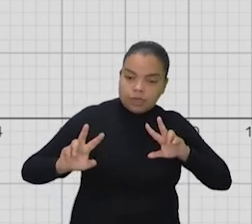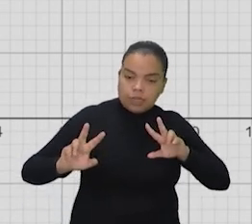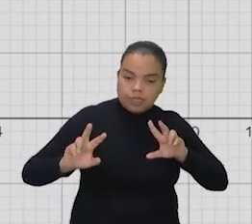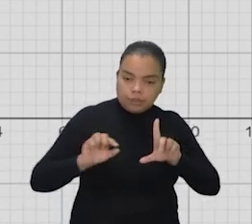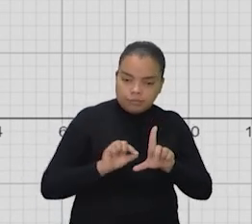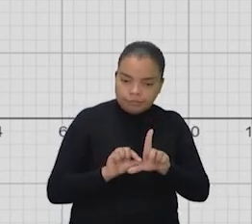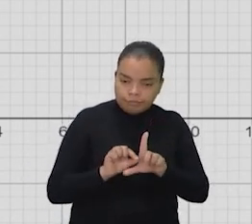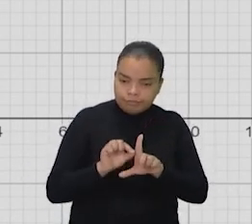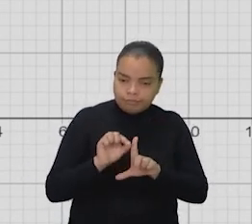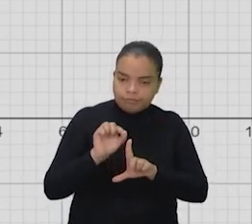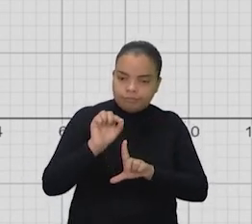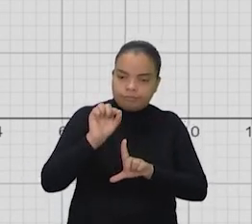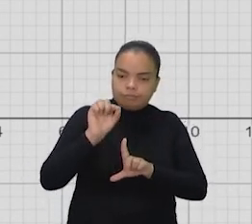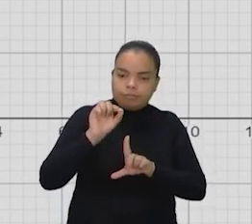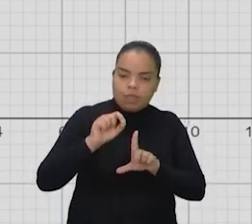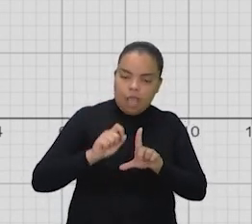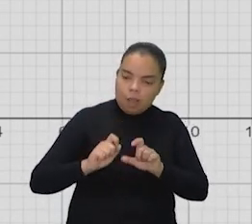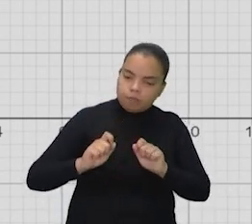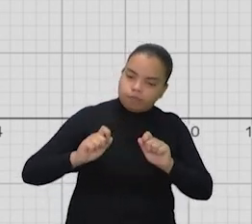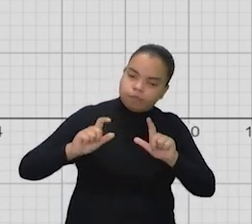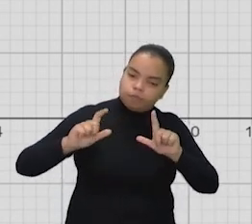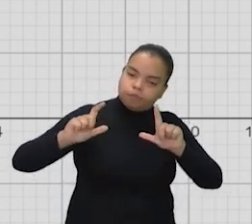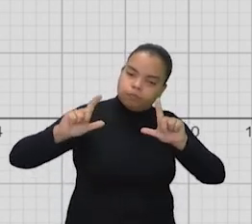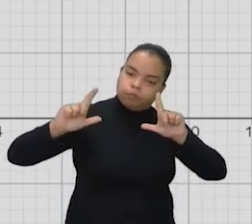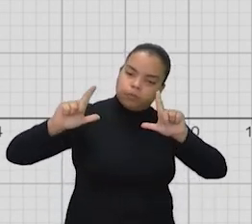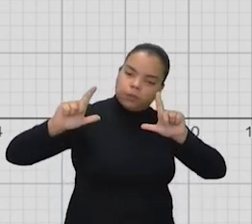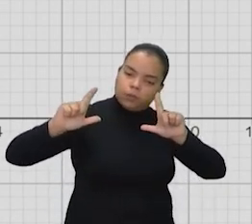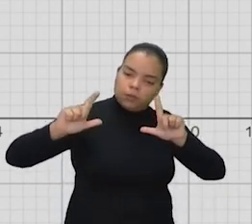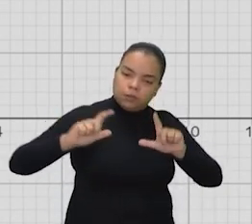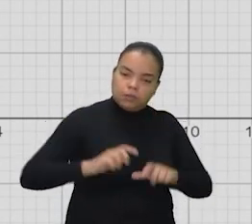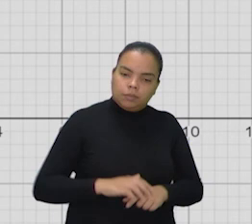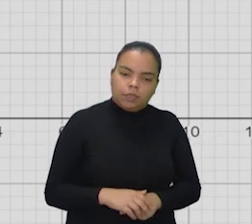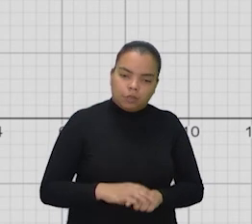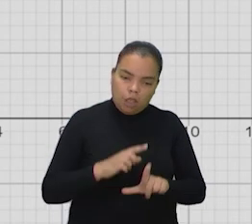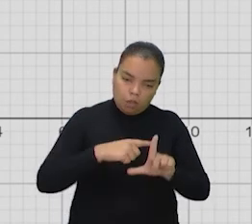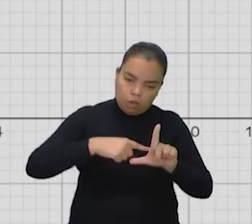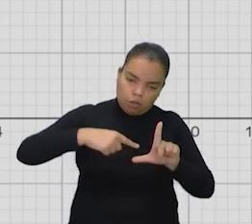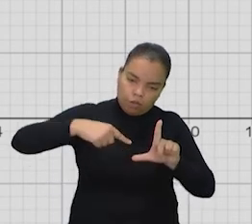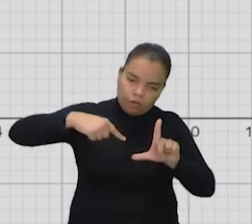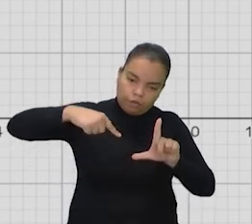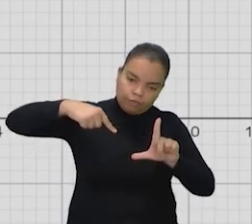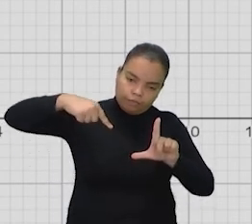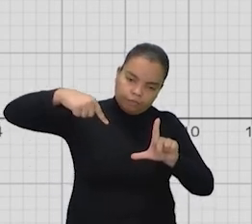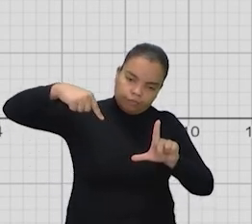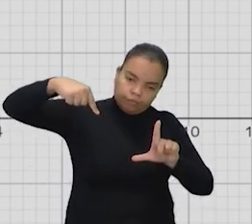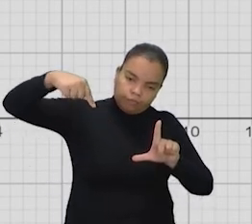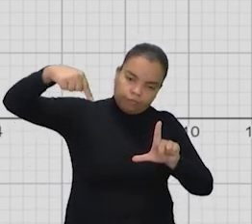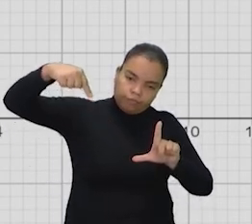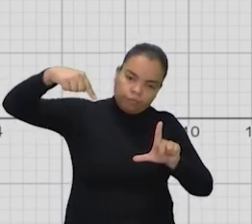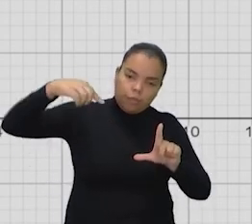temperatura entre esses dois corpos vai aumentando. Veja de novo a curva exponencial, porque o